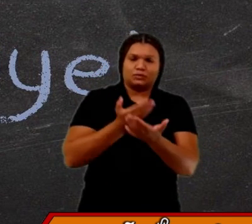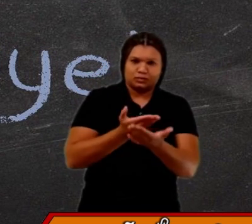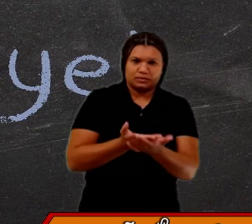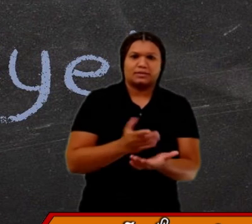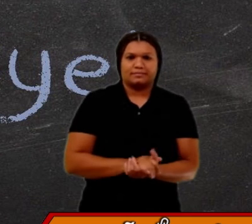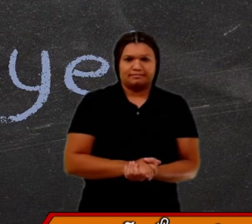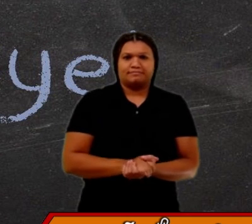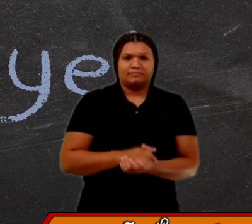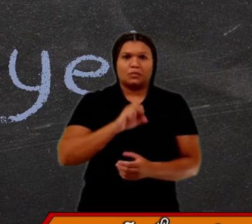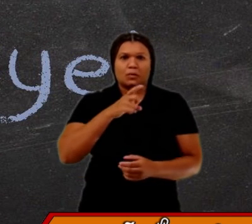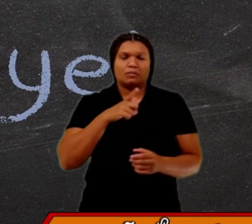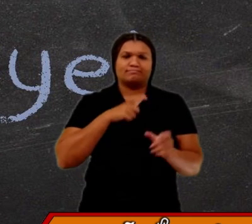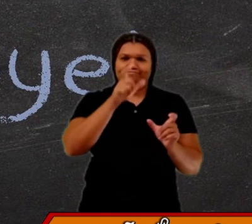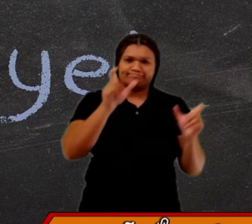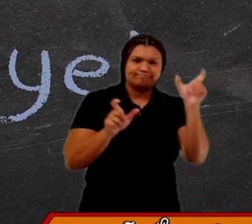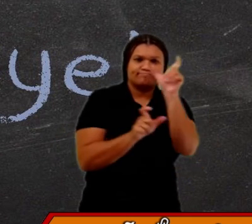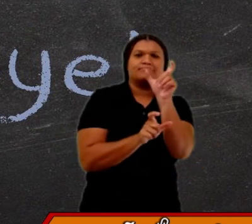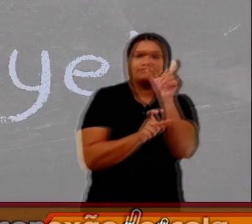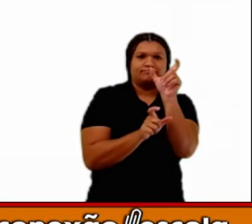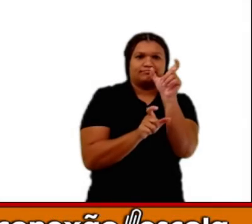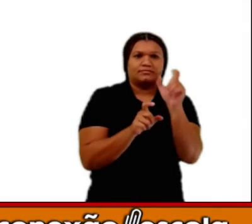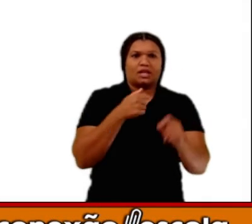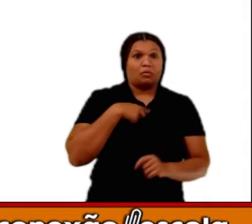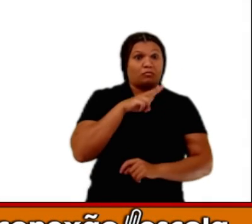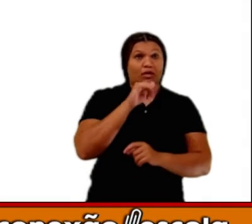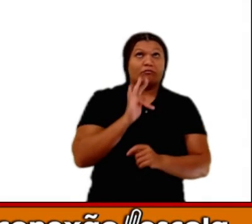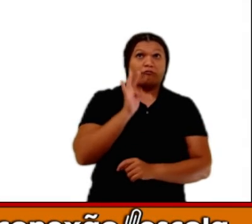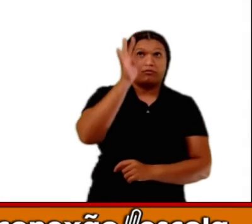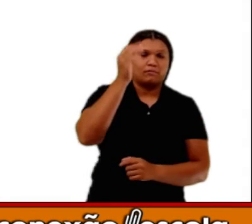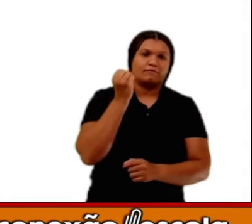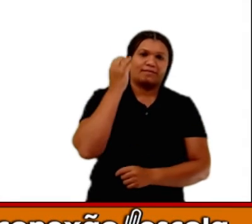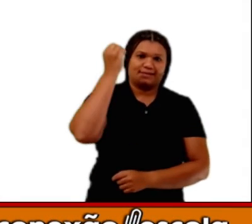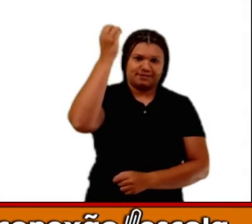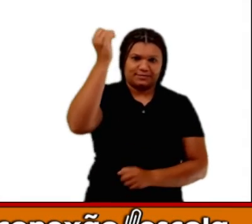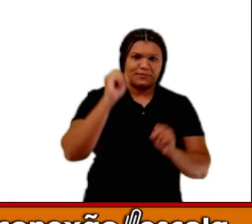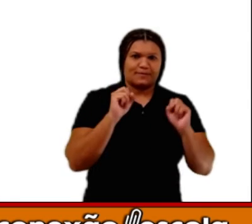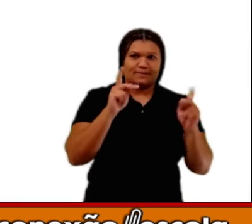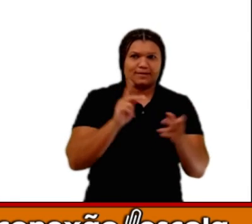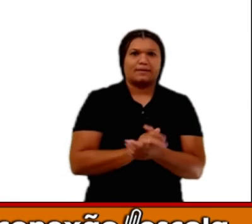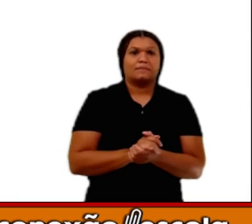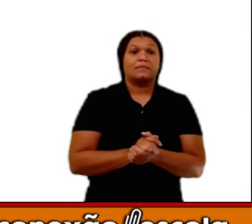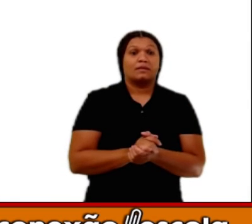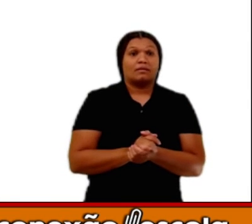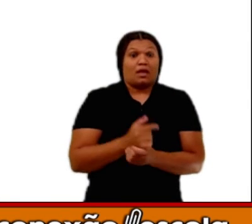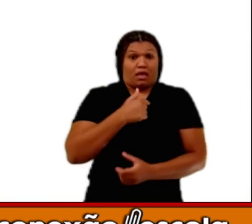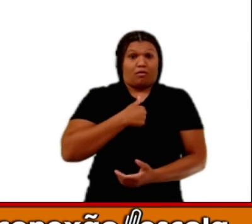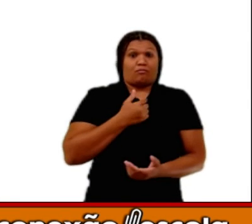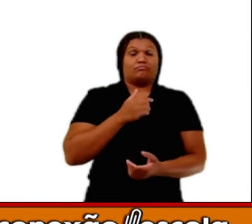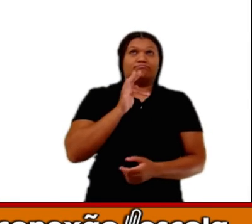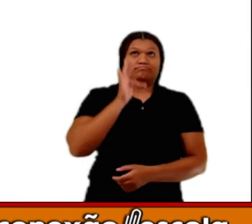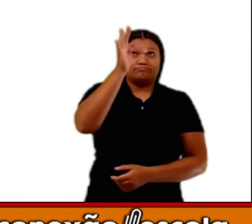viajar e nem eu fiz aí um breve errinho mas aí acompanha aí no quadro porque aí vocês não vão se perder Aí o eu instante eu